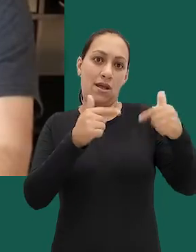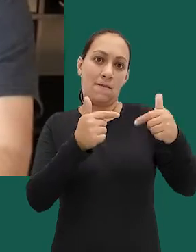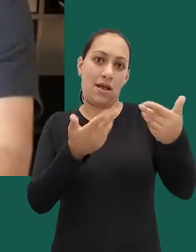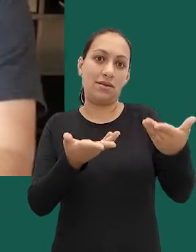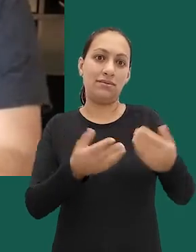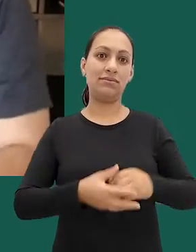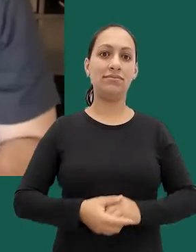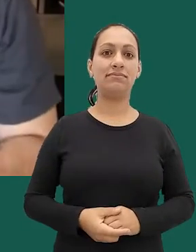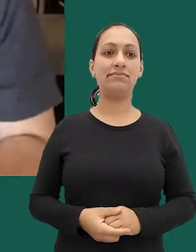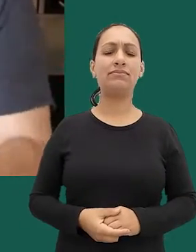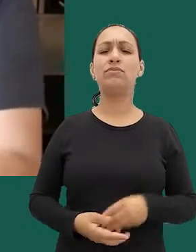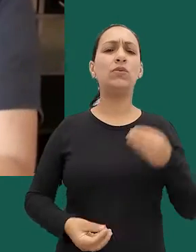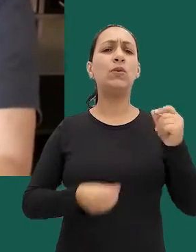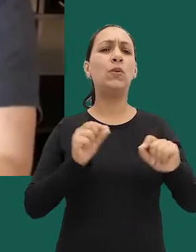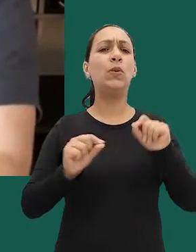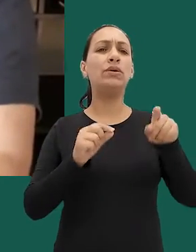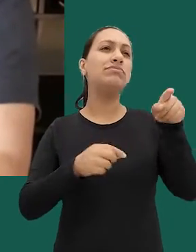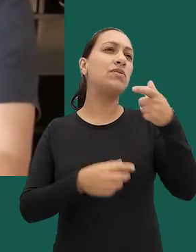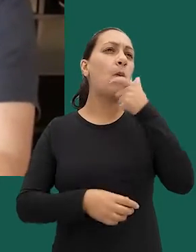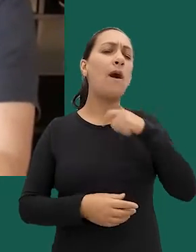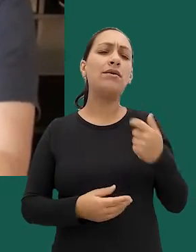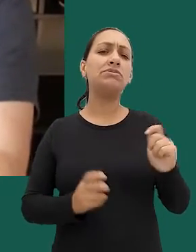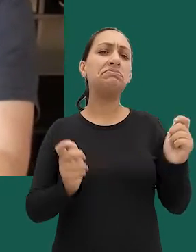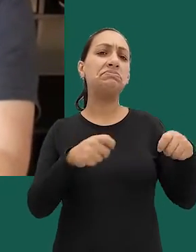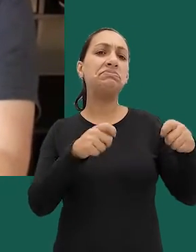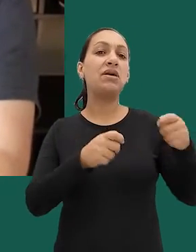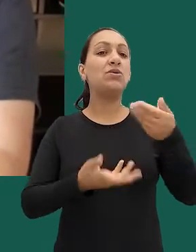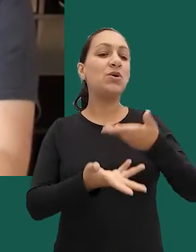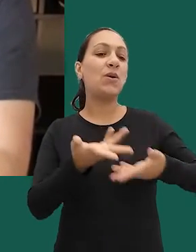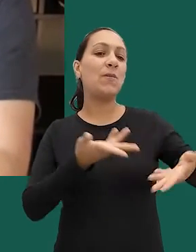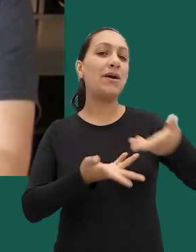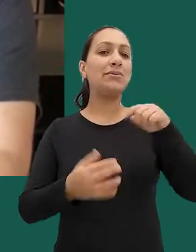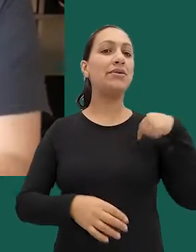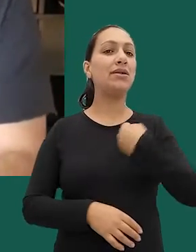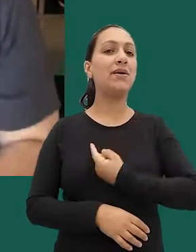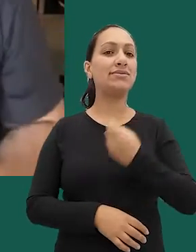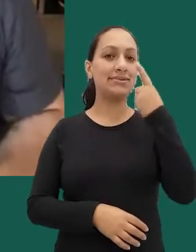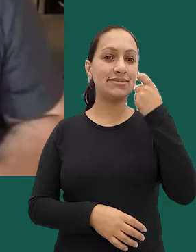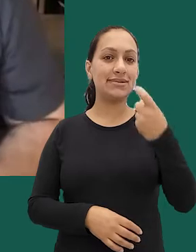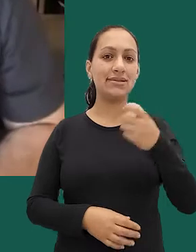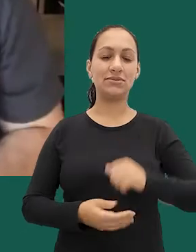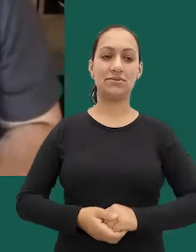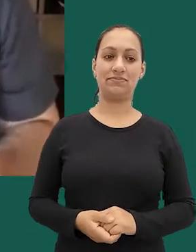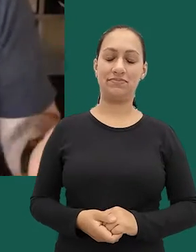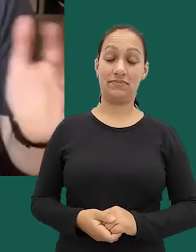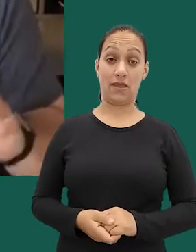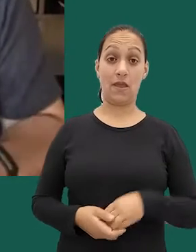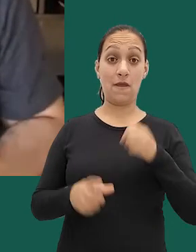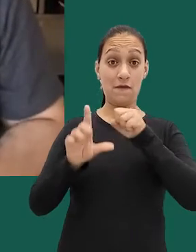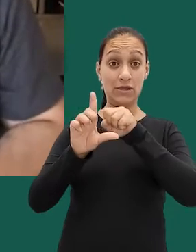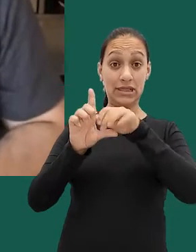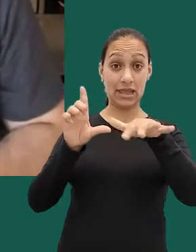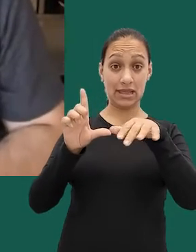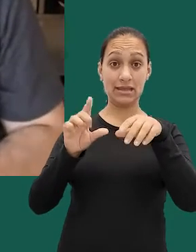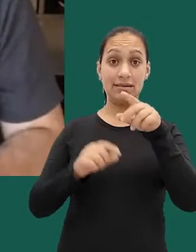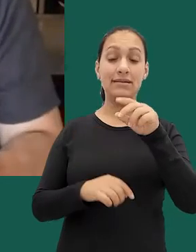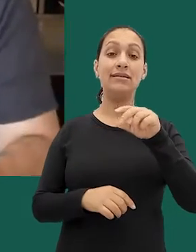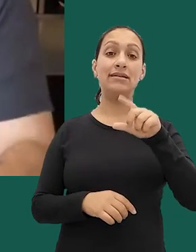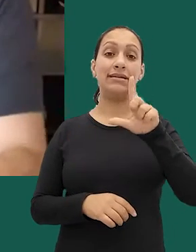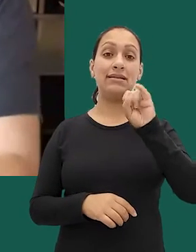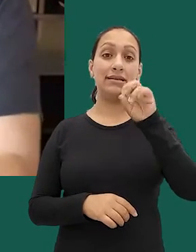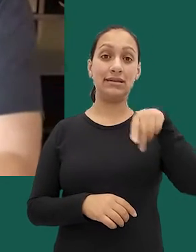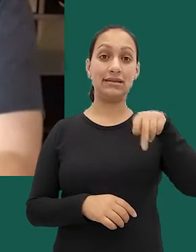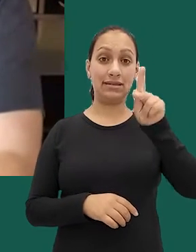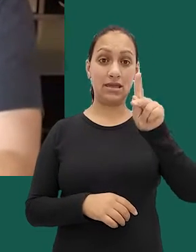né? Então, o que tu acha que tu pode compartilhar de interessante? Claro, eu vou deixar alguns links no privado, depois a gente pode passar